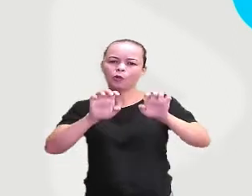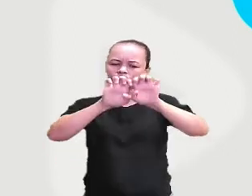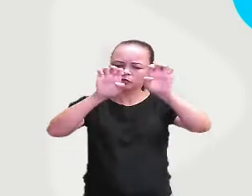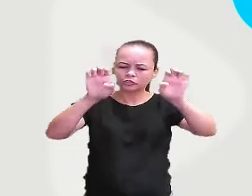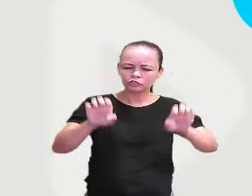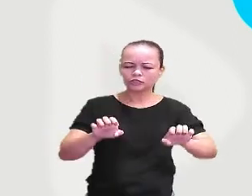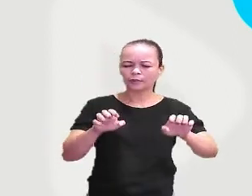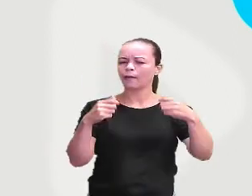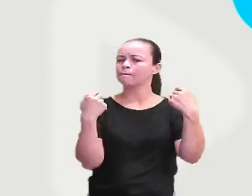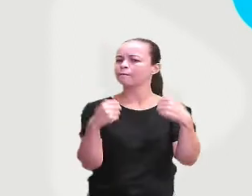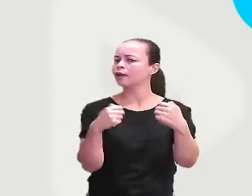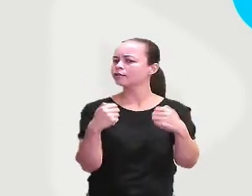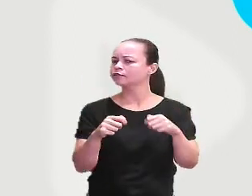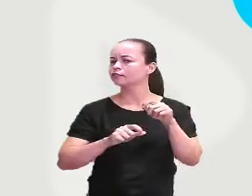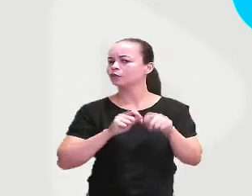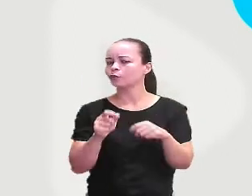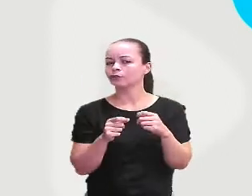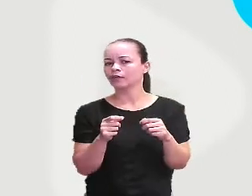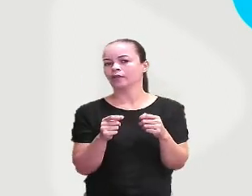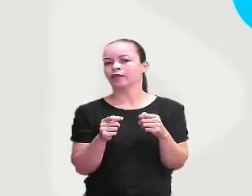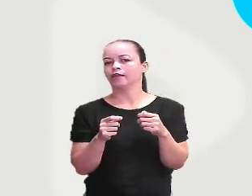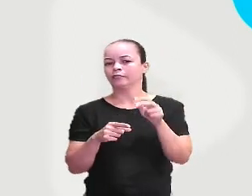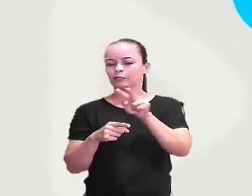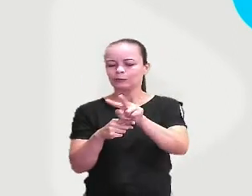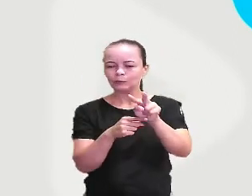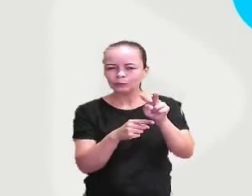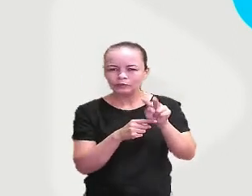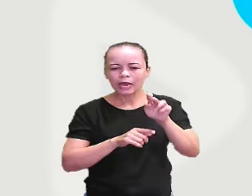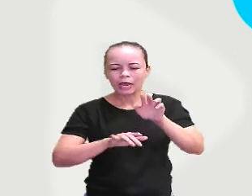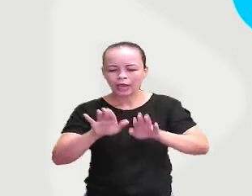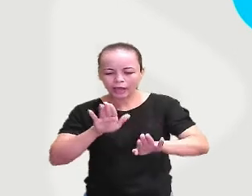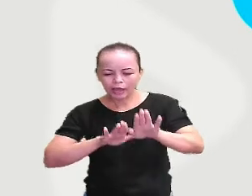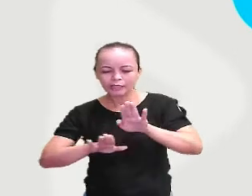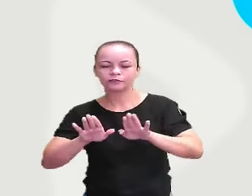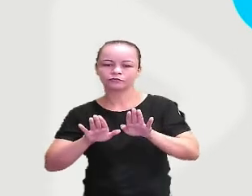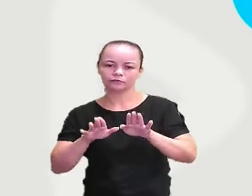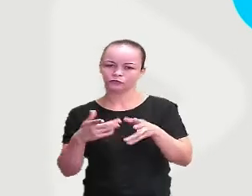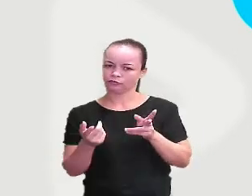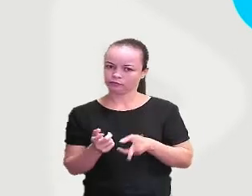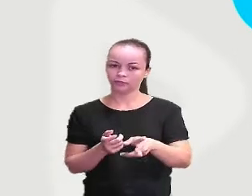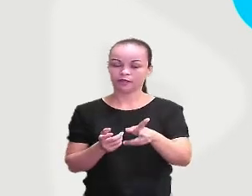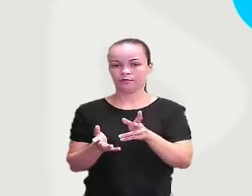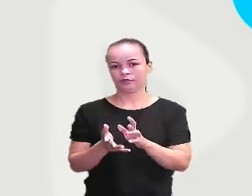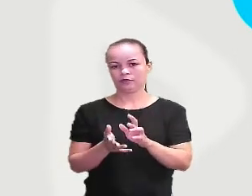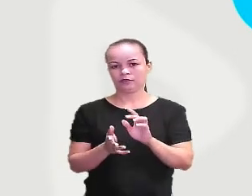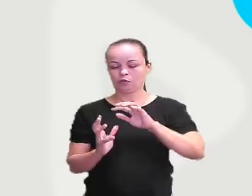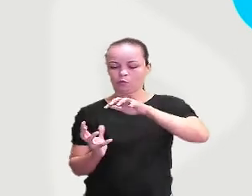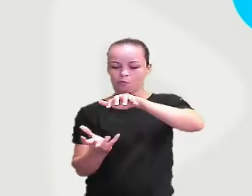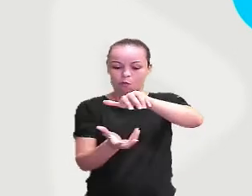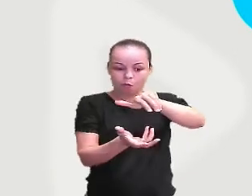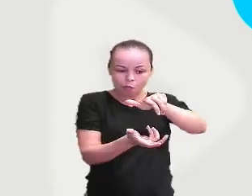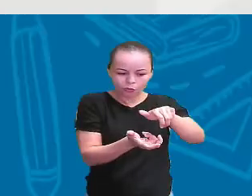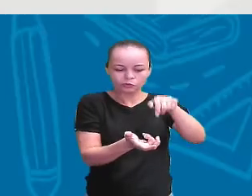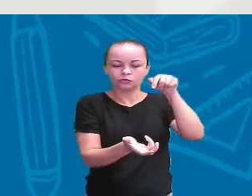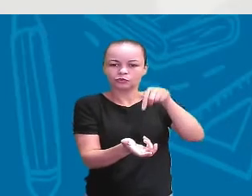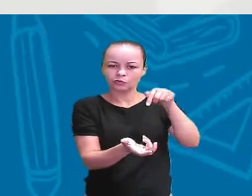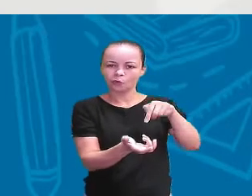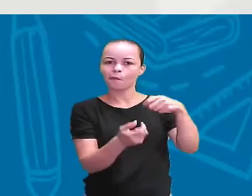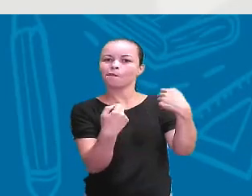que precisa o quê? Ser preservado, tá certo? Ou seja, o nosso planeta que precisa